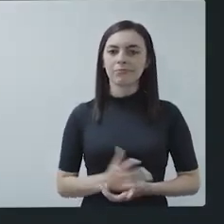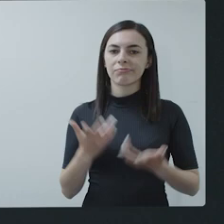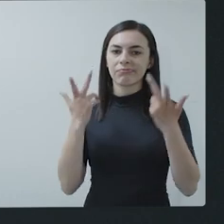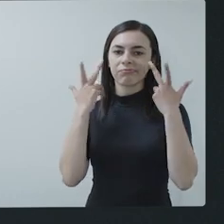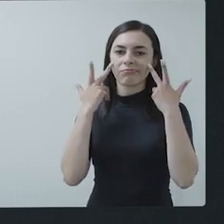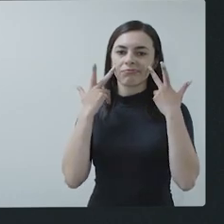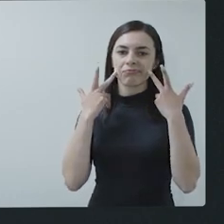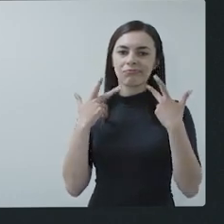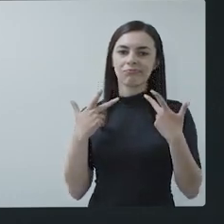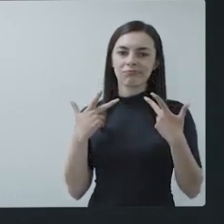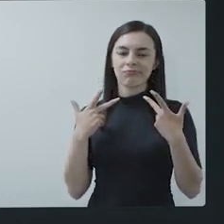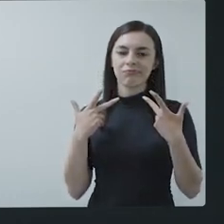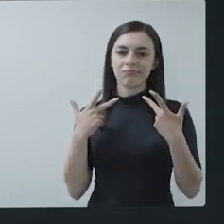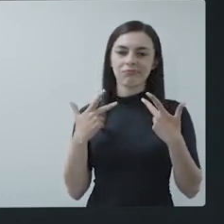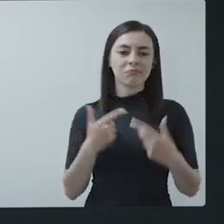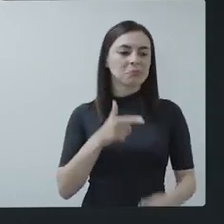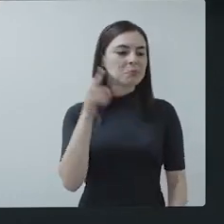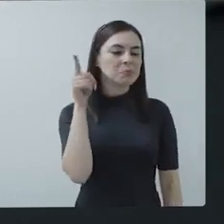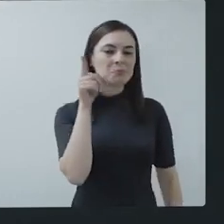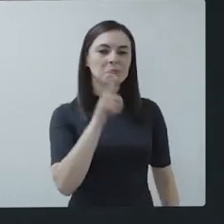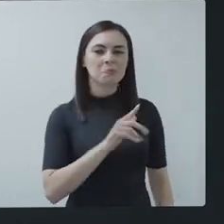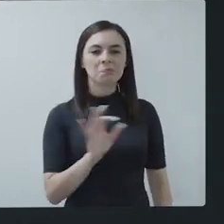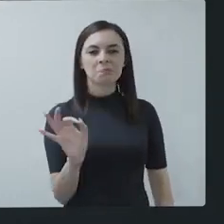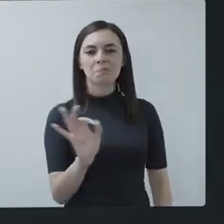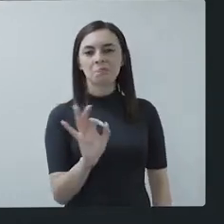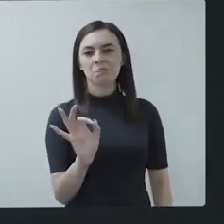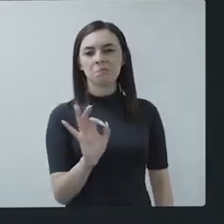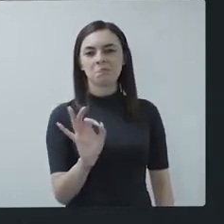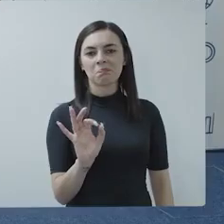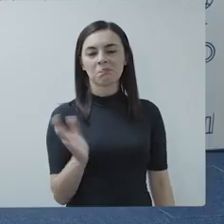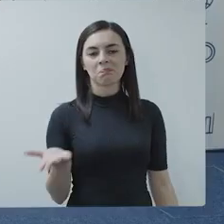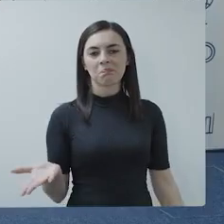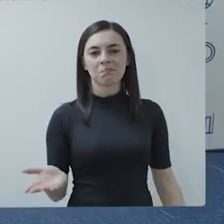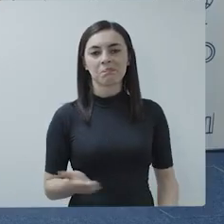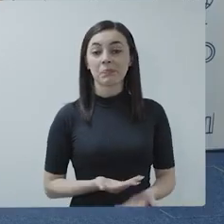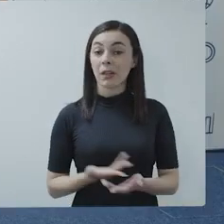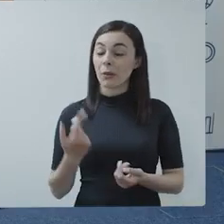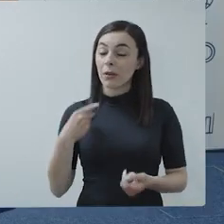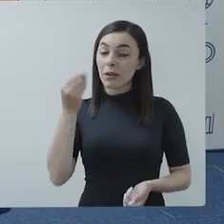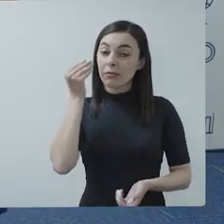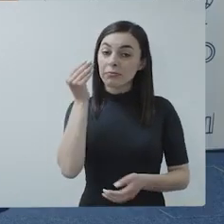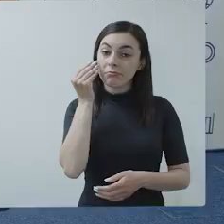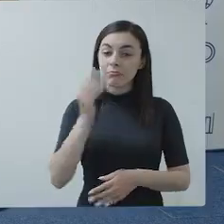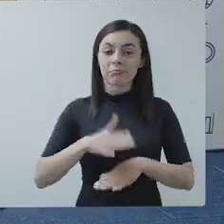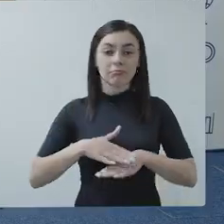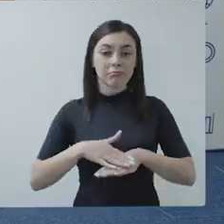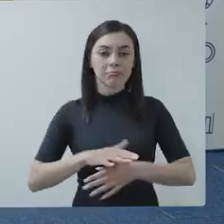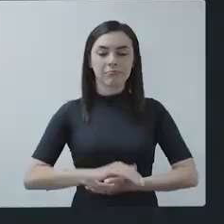Ih, professora, não conseguiu derrubar. Não consegui. Vamos lá, vou tentar aqui.